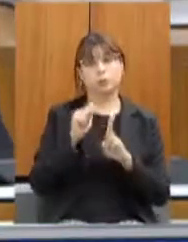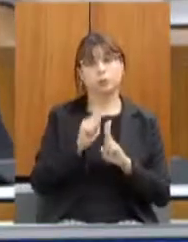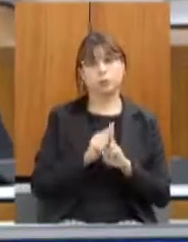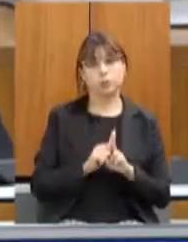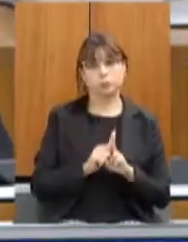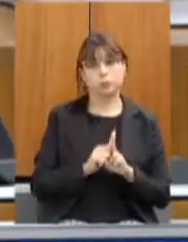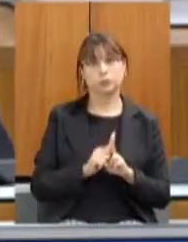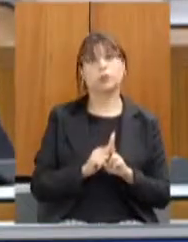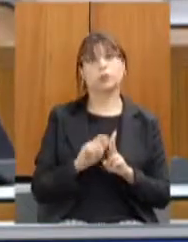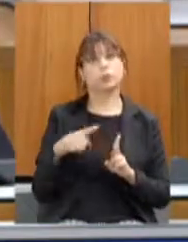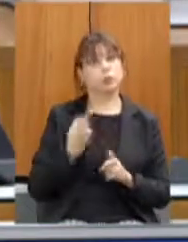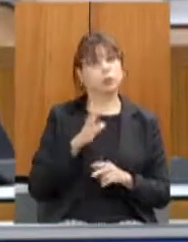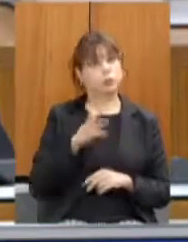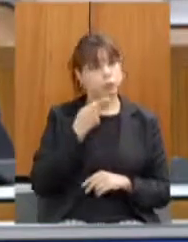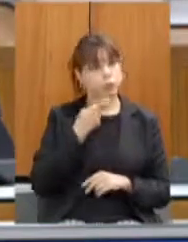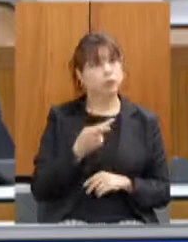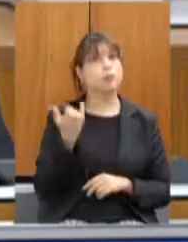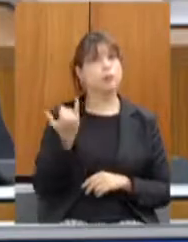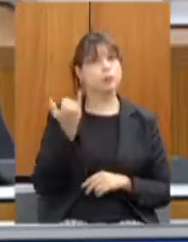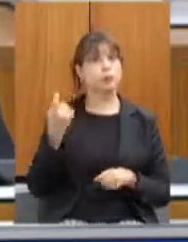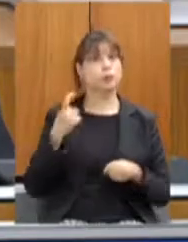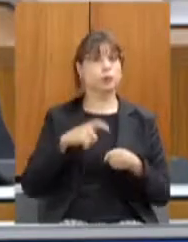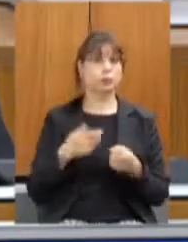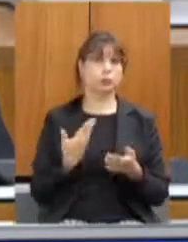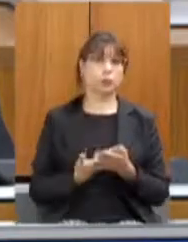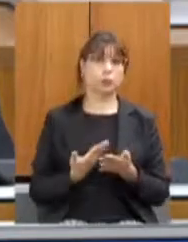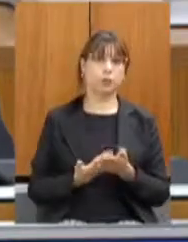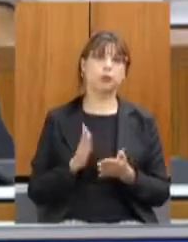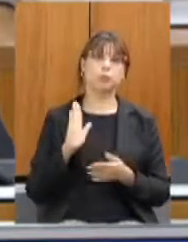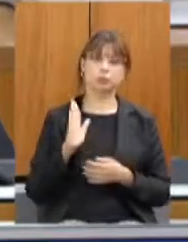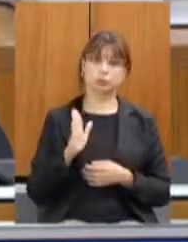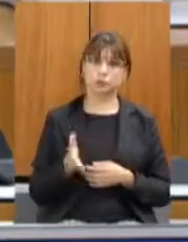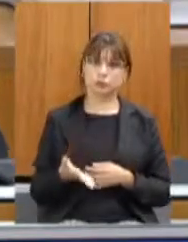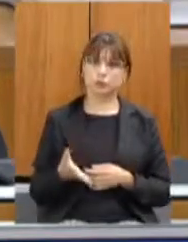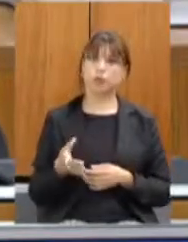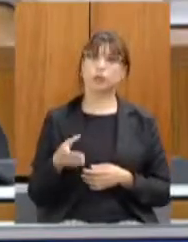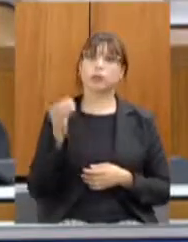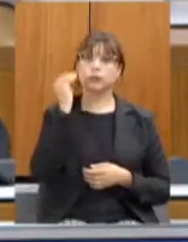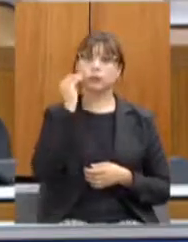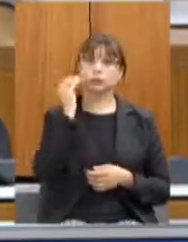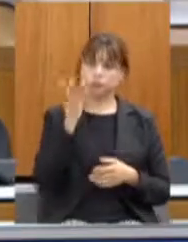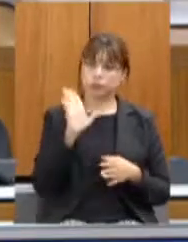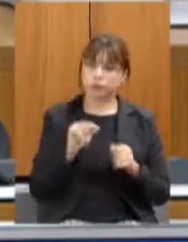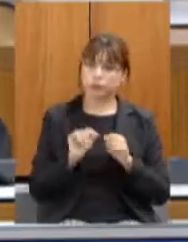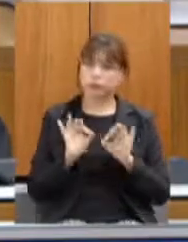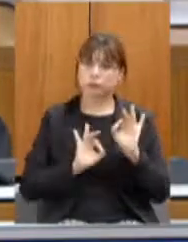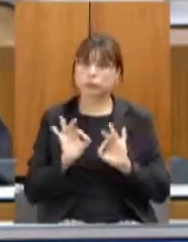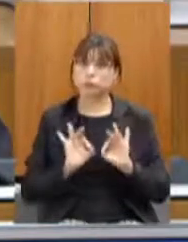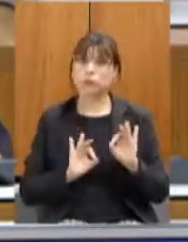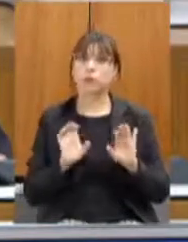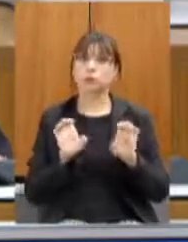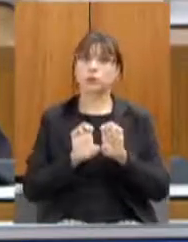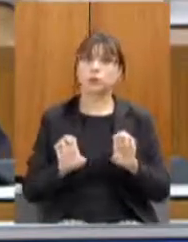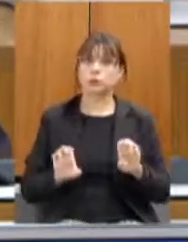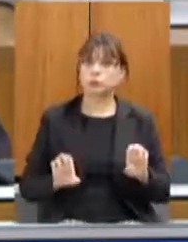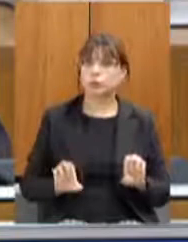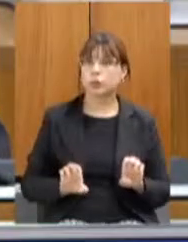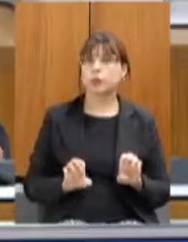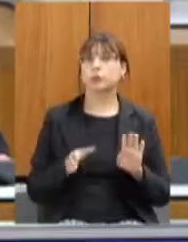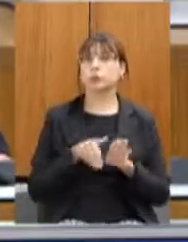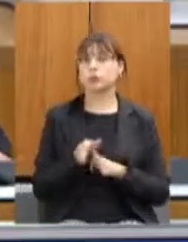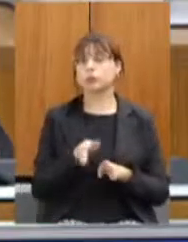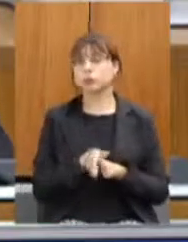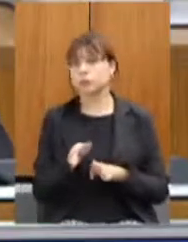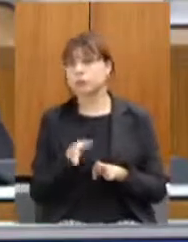que era importante que o retorno às aulas é fizemos todo uma estruturação como protocolos com orientação